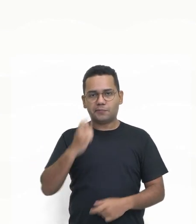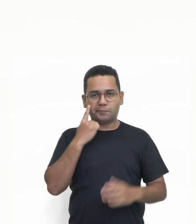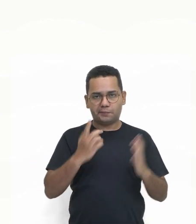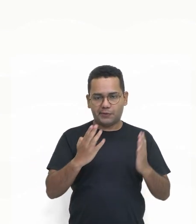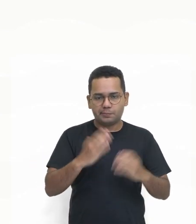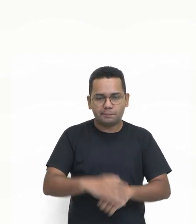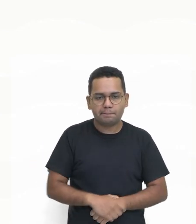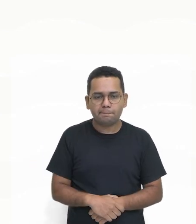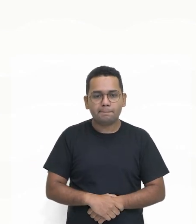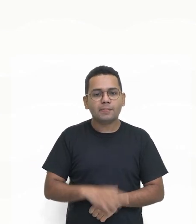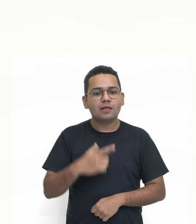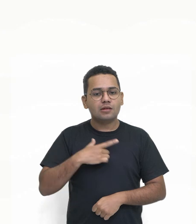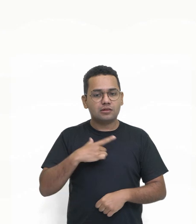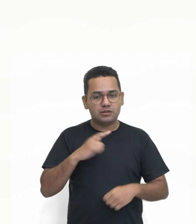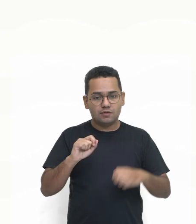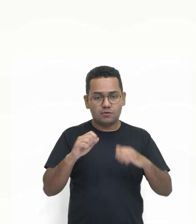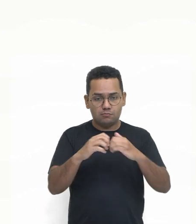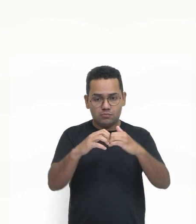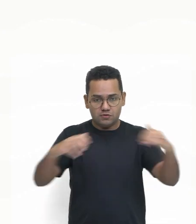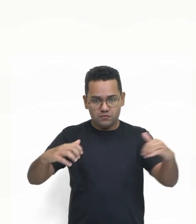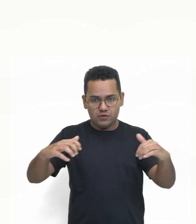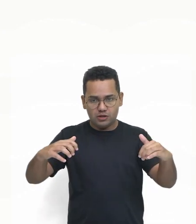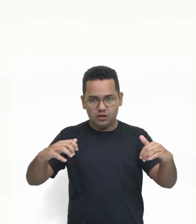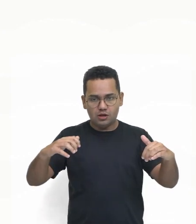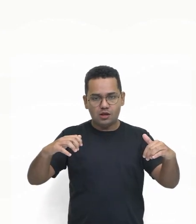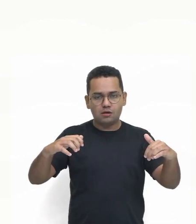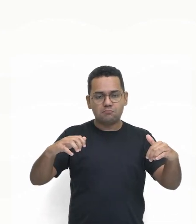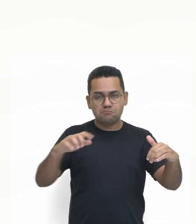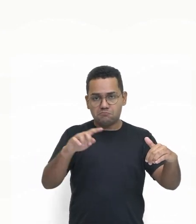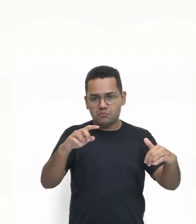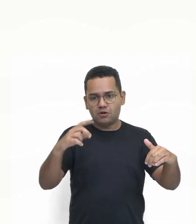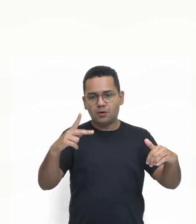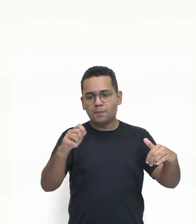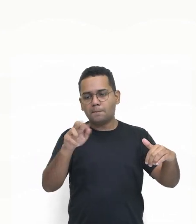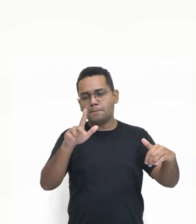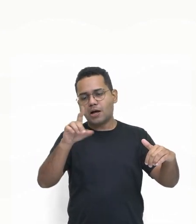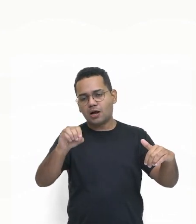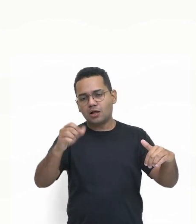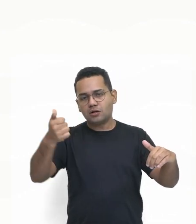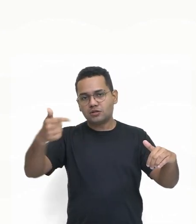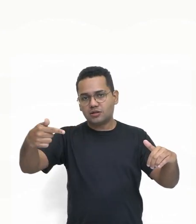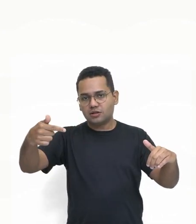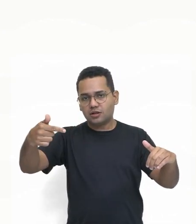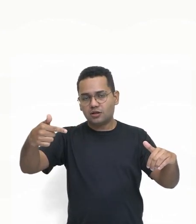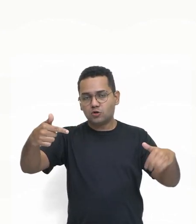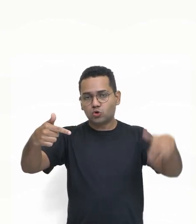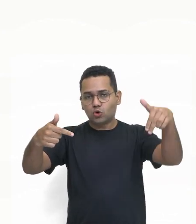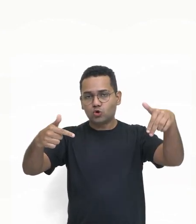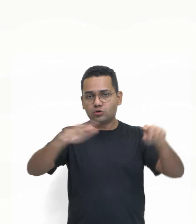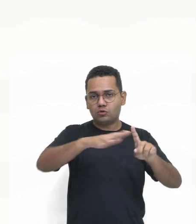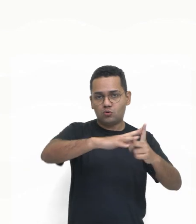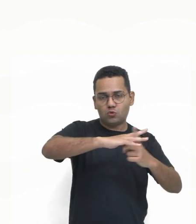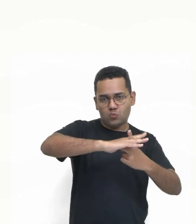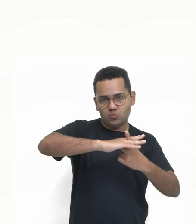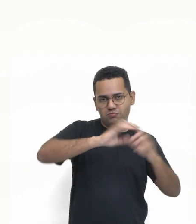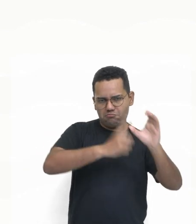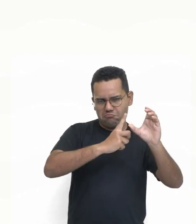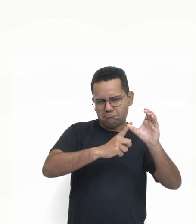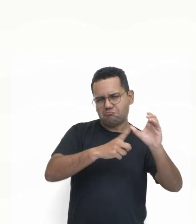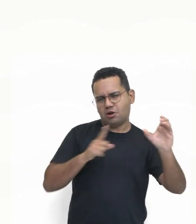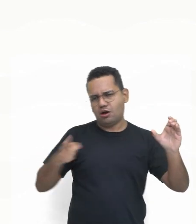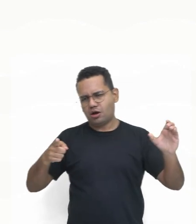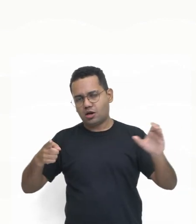1954, a divisão do Vietnã com paralelo 17. Vietnã do Norte, comunista, Vietnã do Sul, com